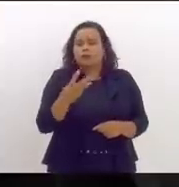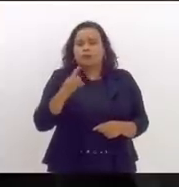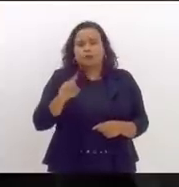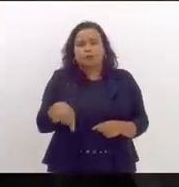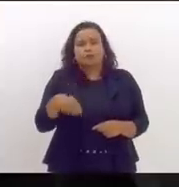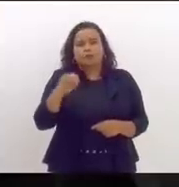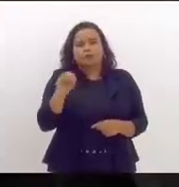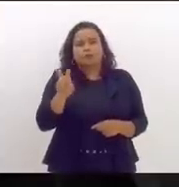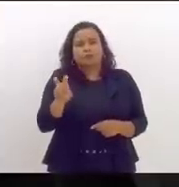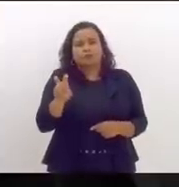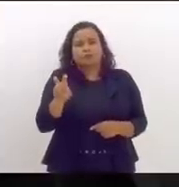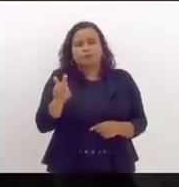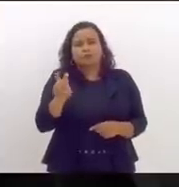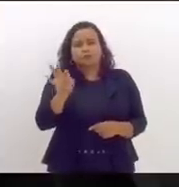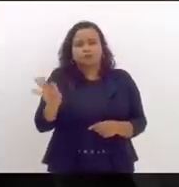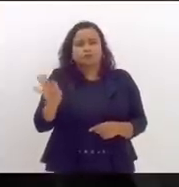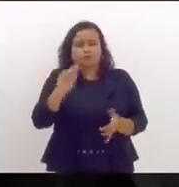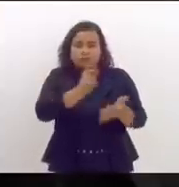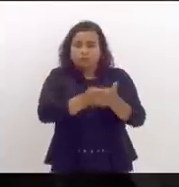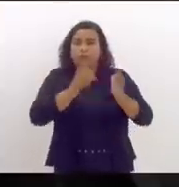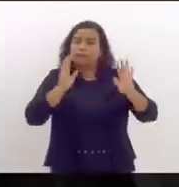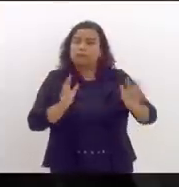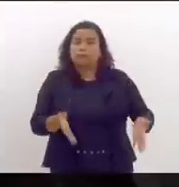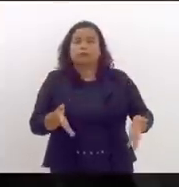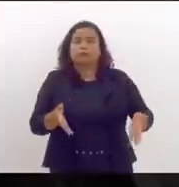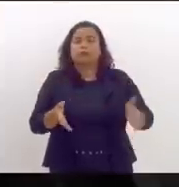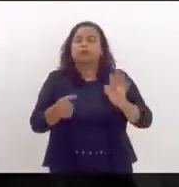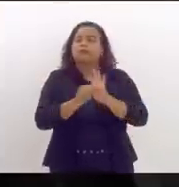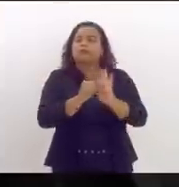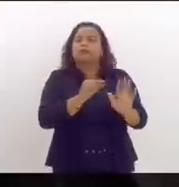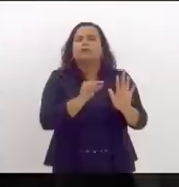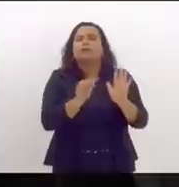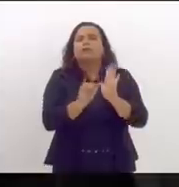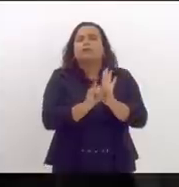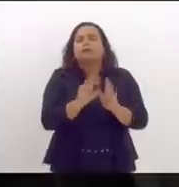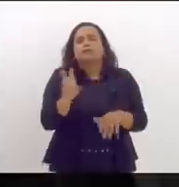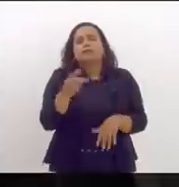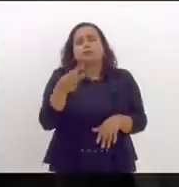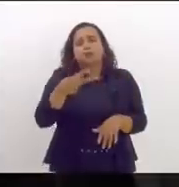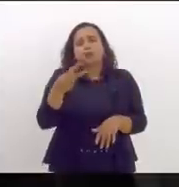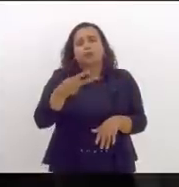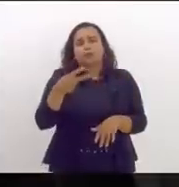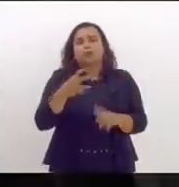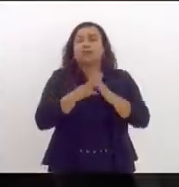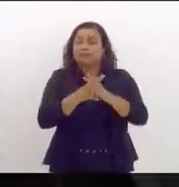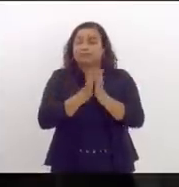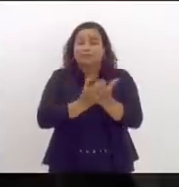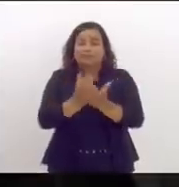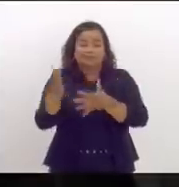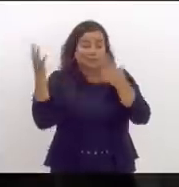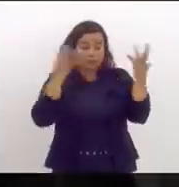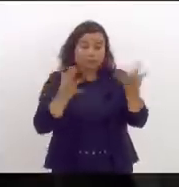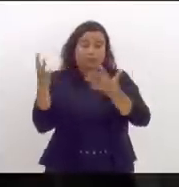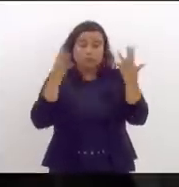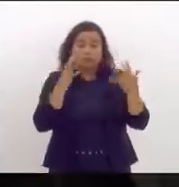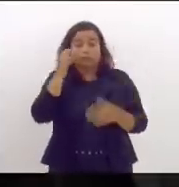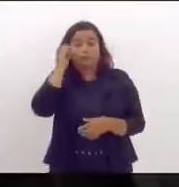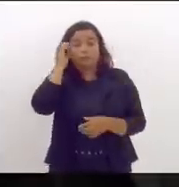13,05 por cento e cinza o segundo aí vai começar a confusão